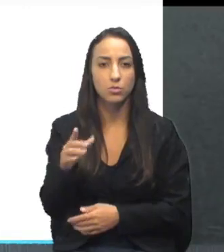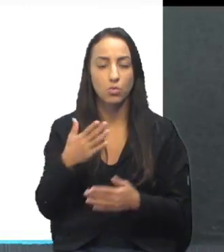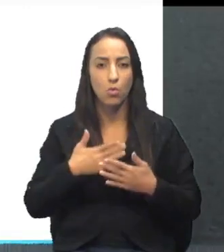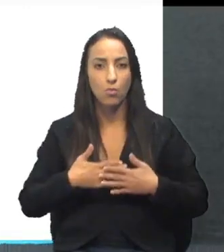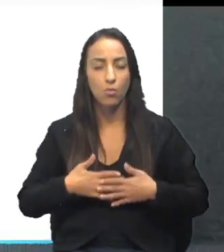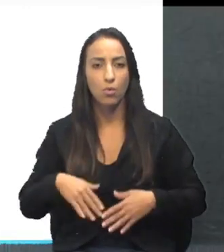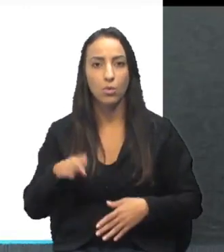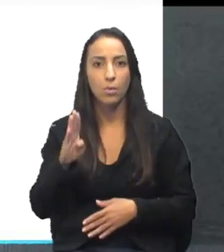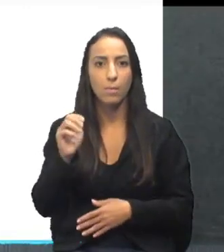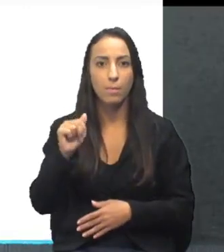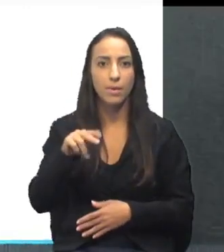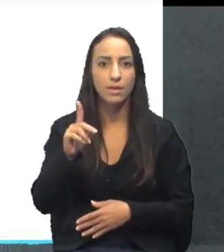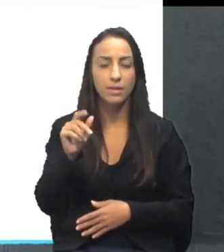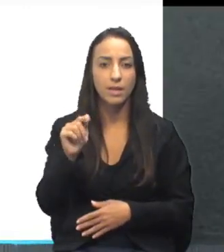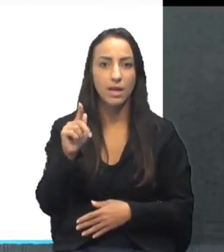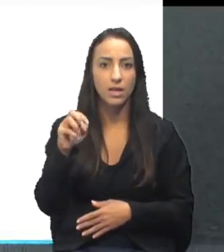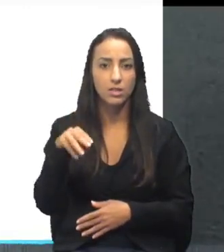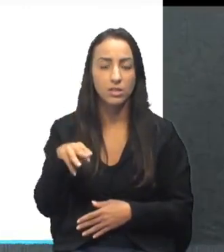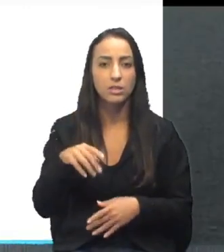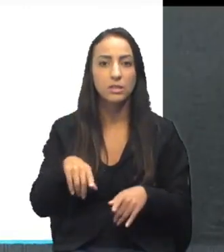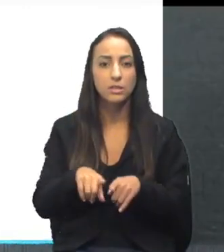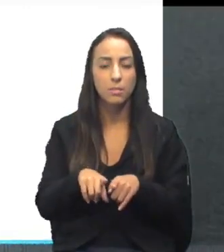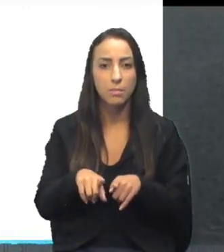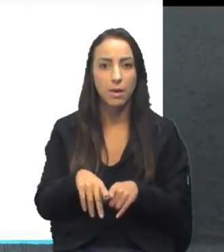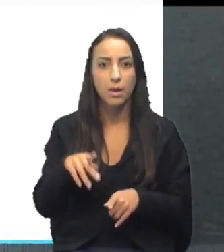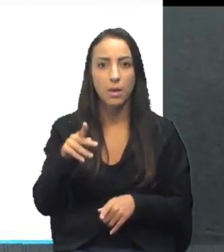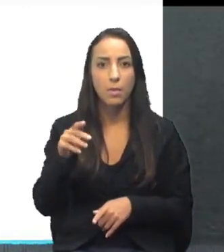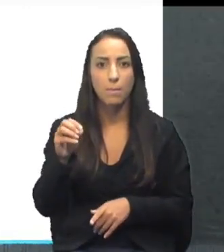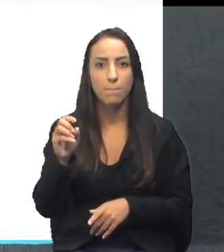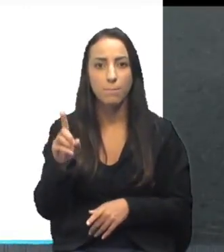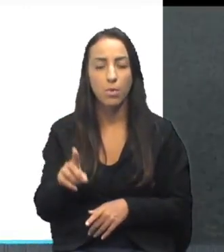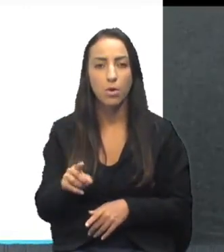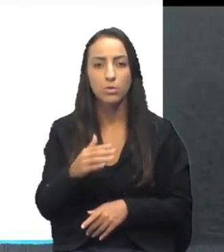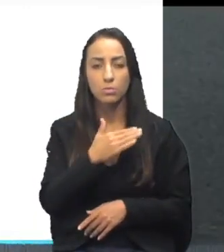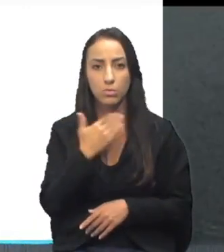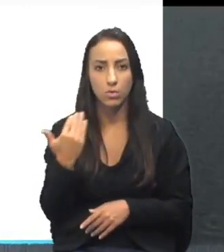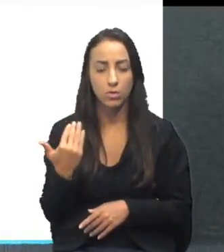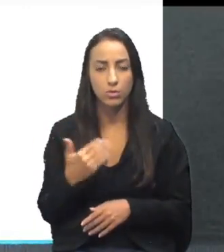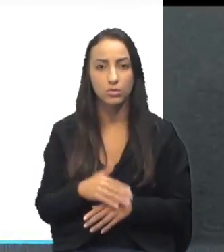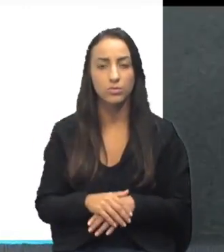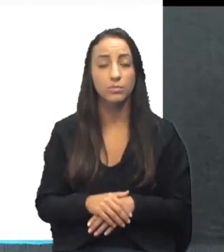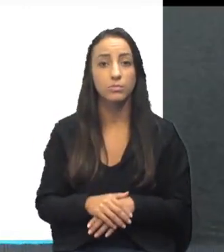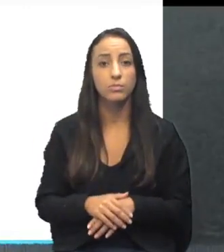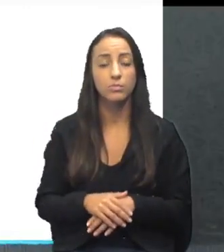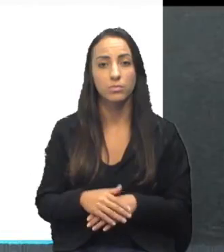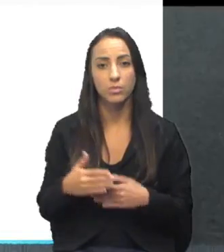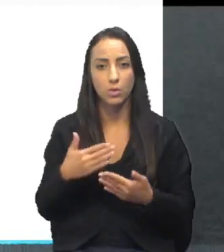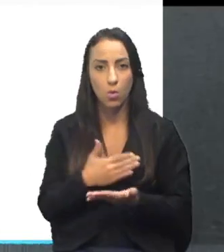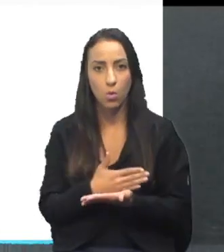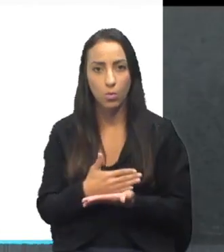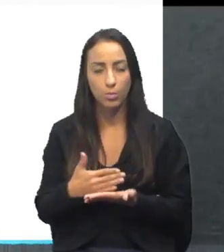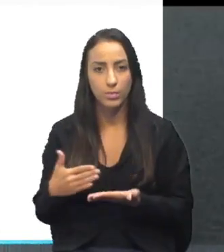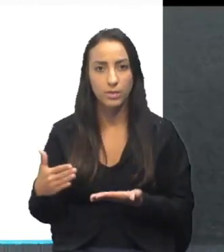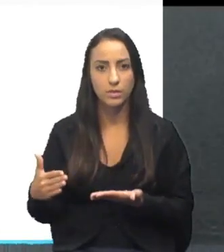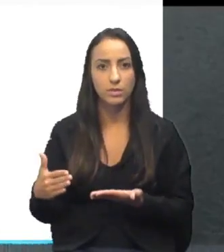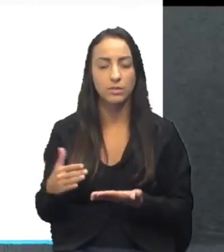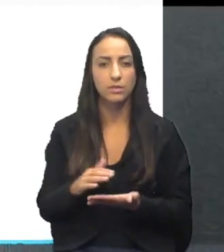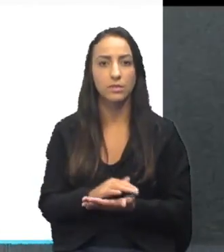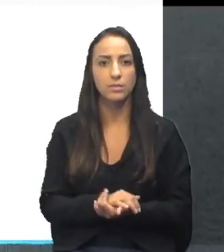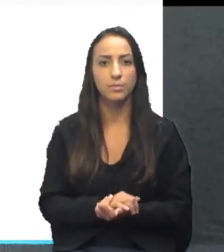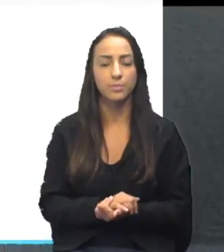e cuidado pós-morte, como eu havia dito anteriormente. Nós iremos iniciar